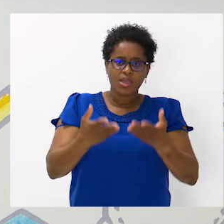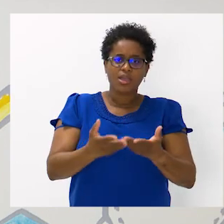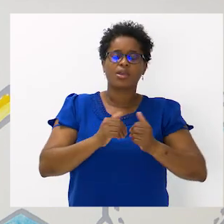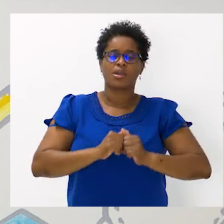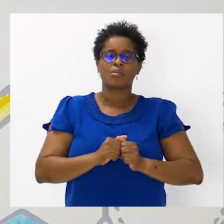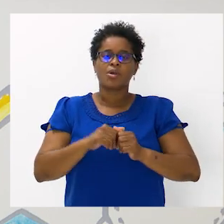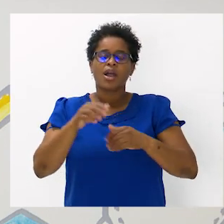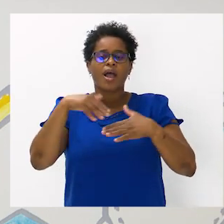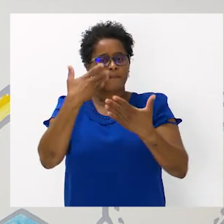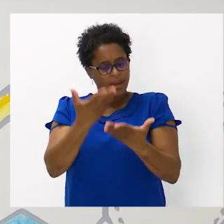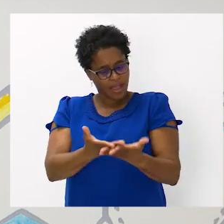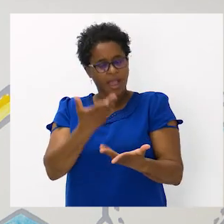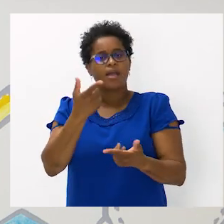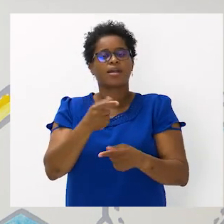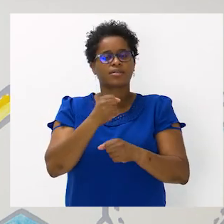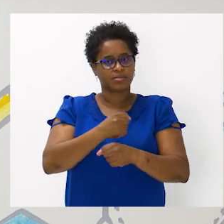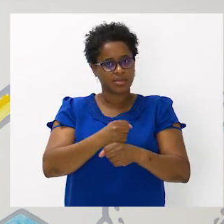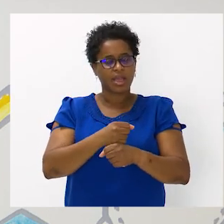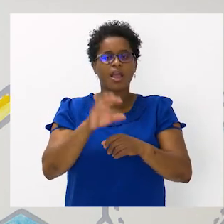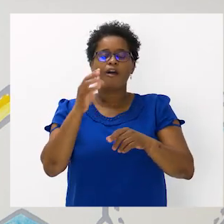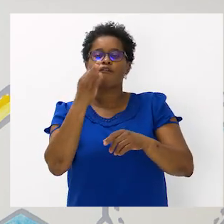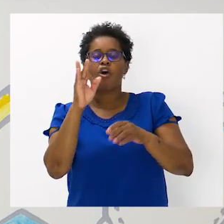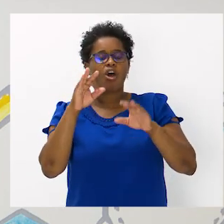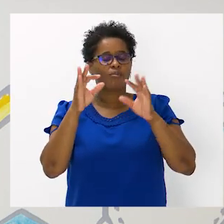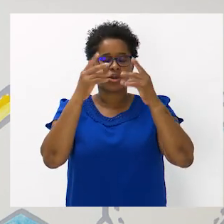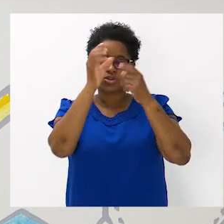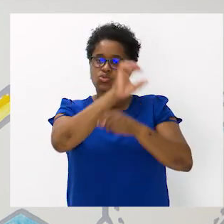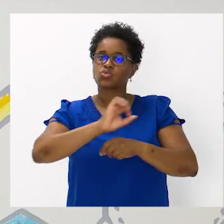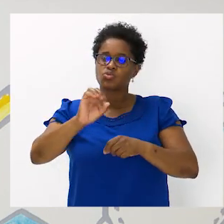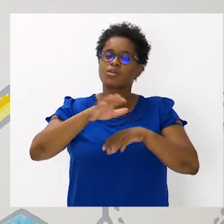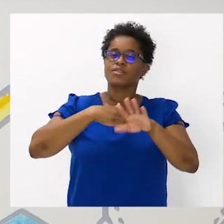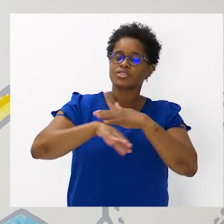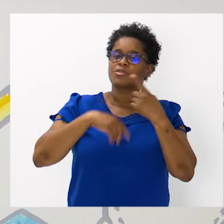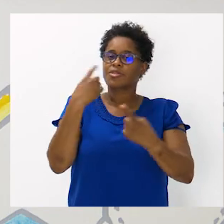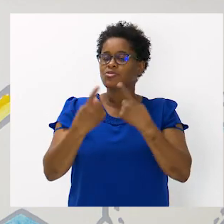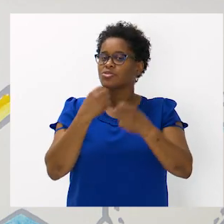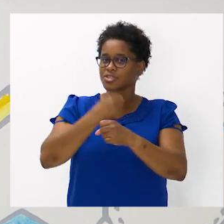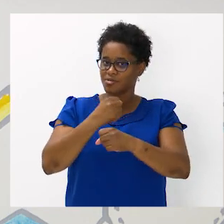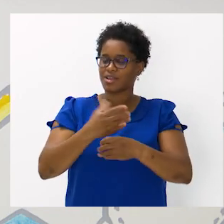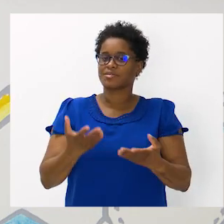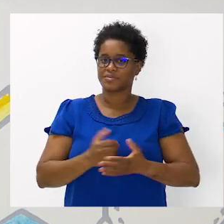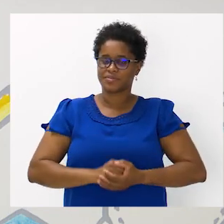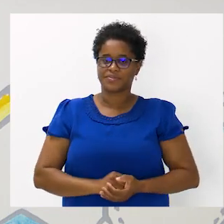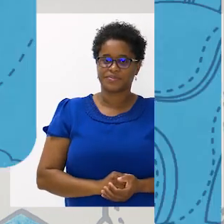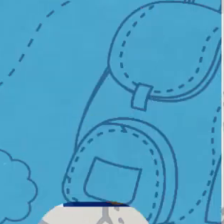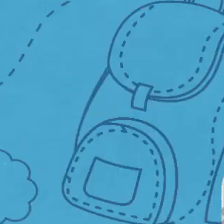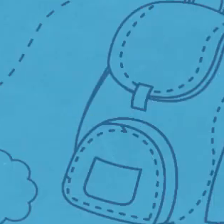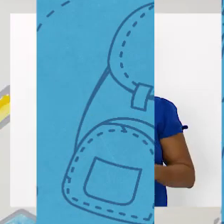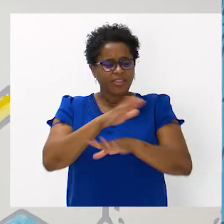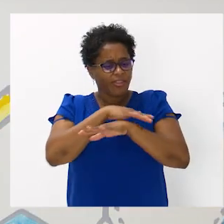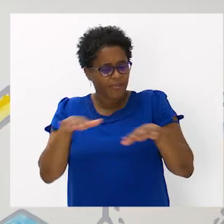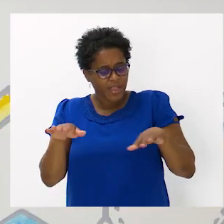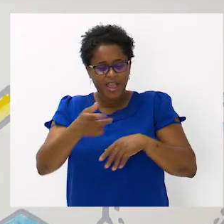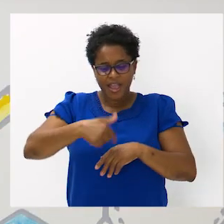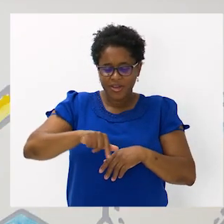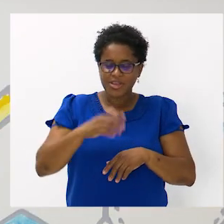aprendemos a aplicar as fórmulas, não é? E resolvemos alguns exercícios. E